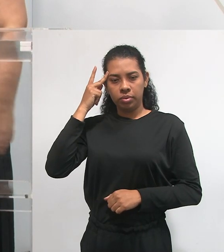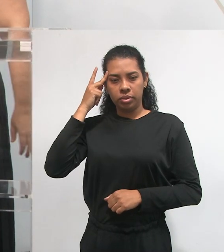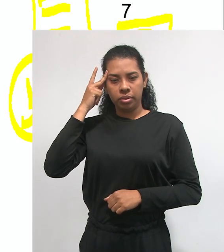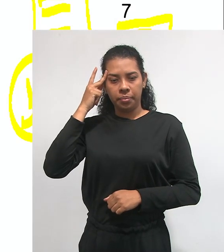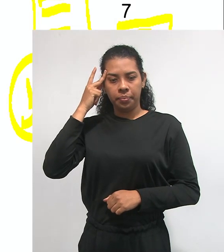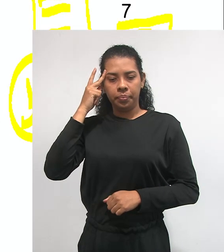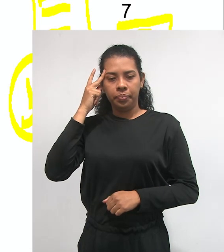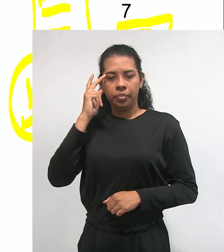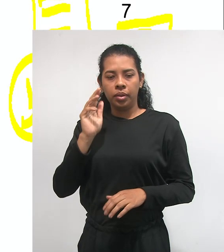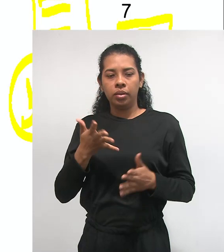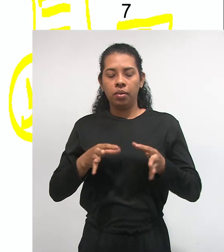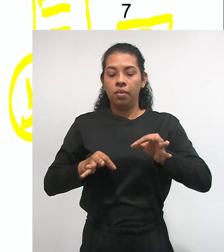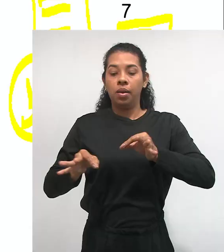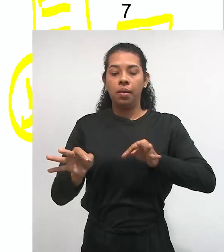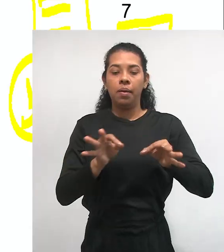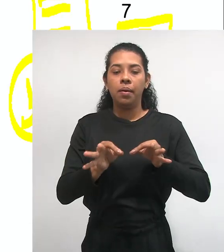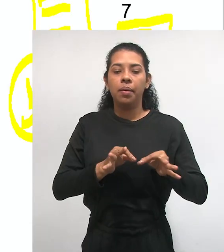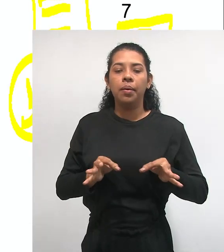Você vai pegar,